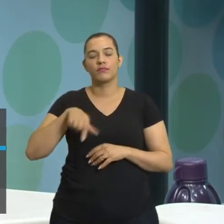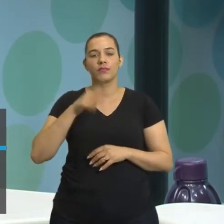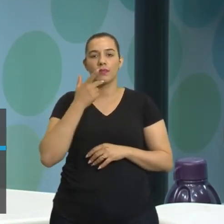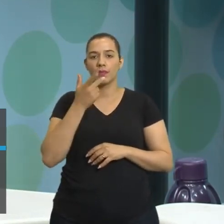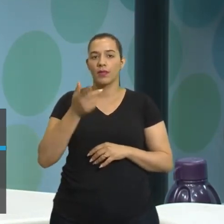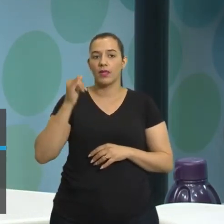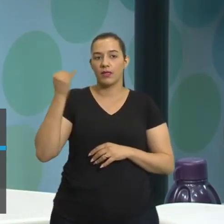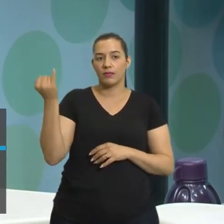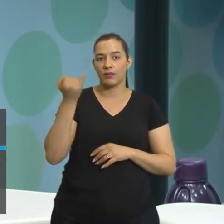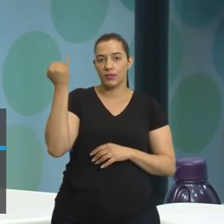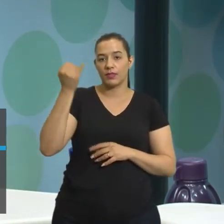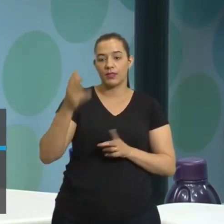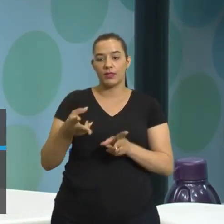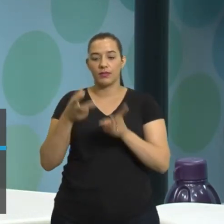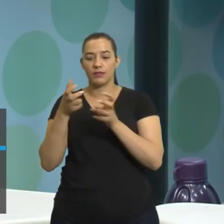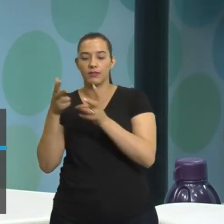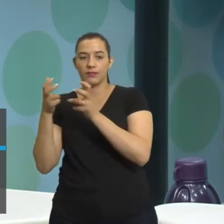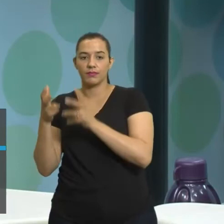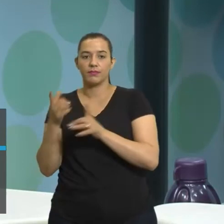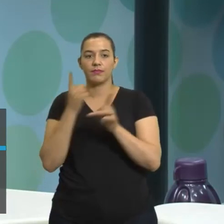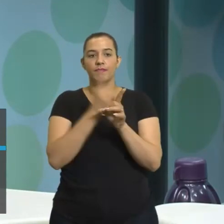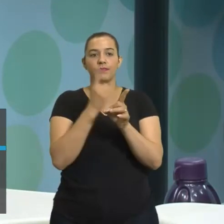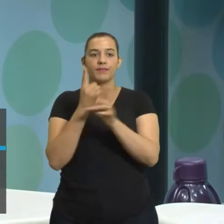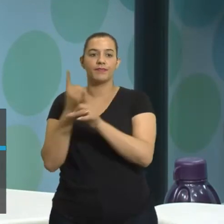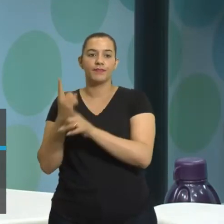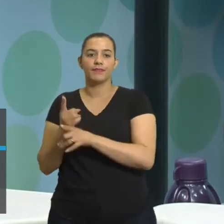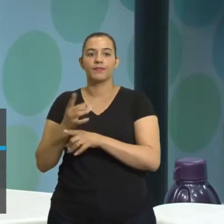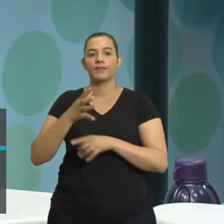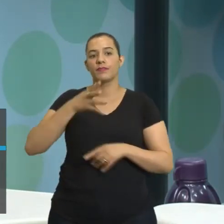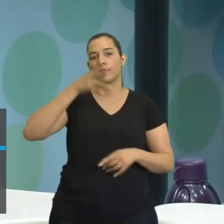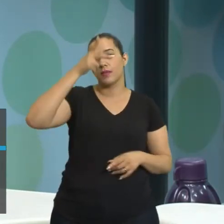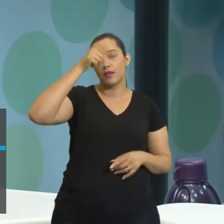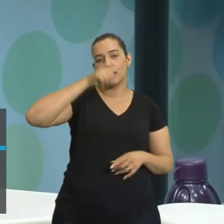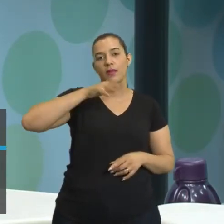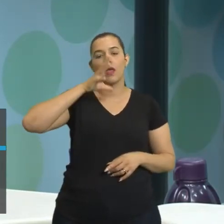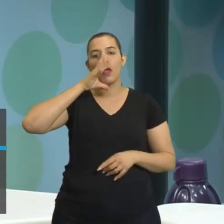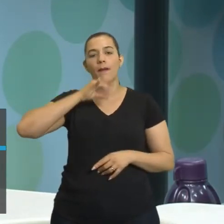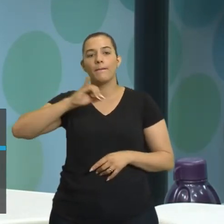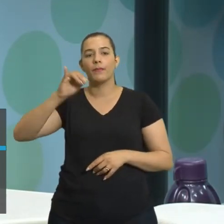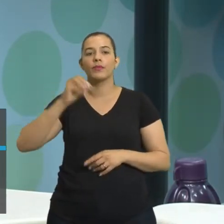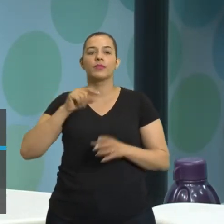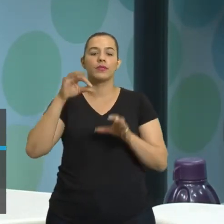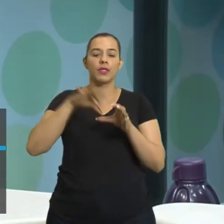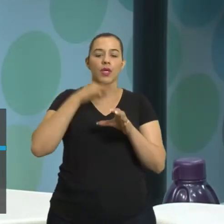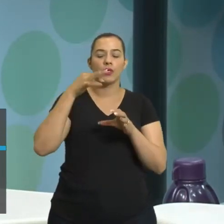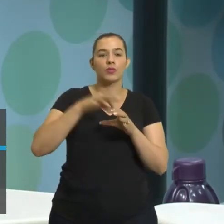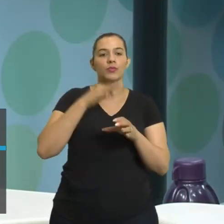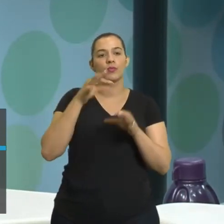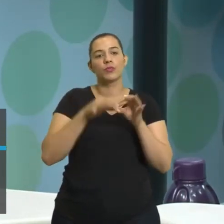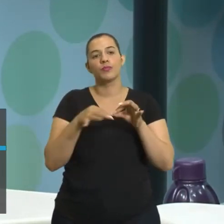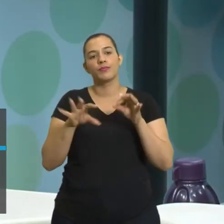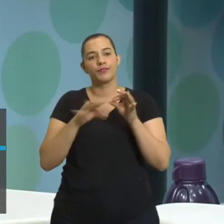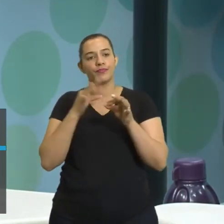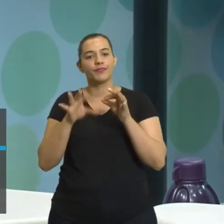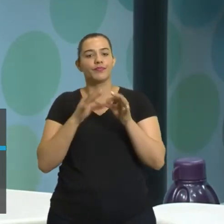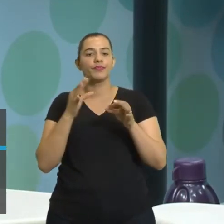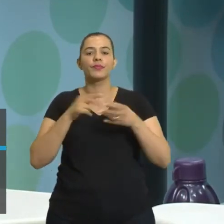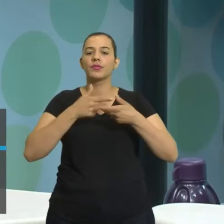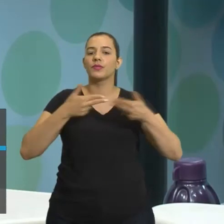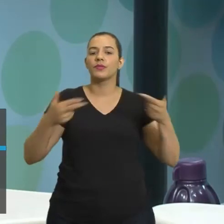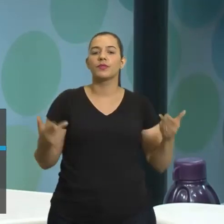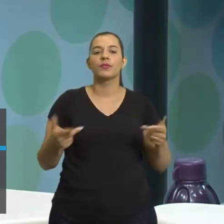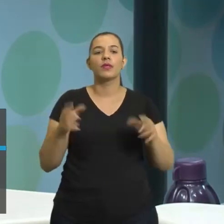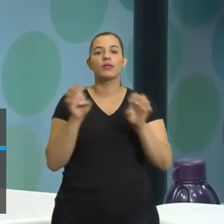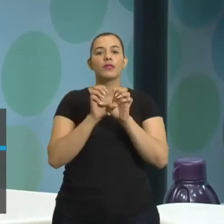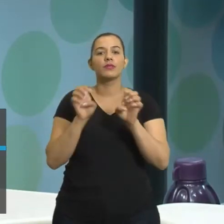ele identifique, por exemplo, né, a raposa e as uvas, ou aqui essa fábula que nós trouxemos. Até a estrutura